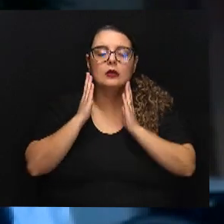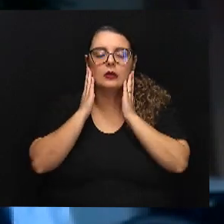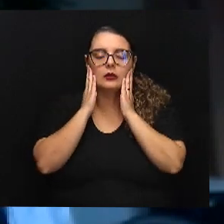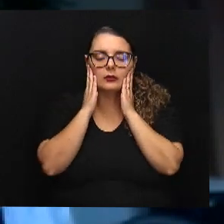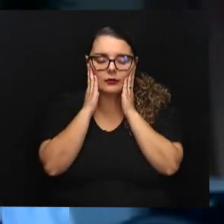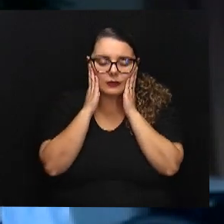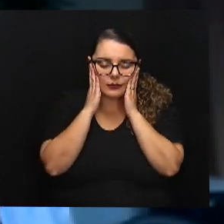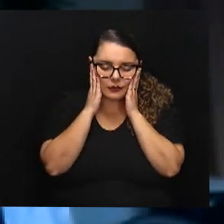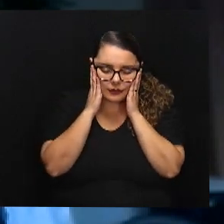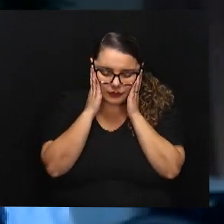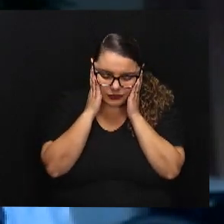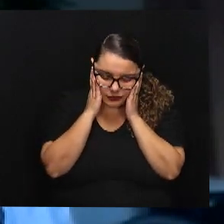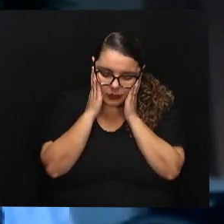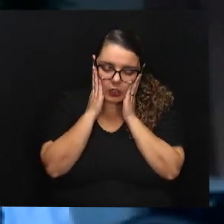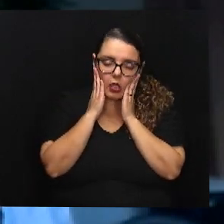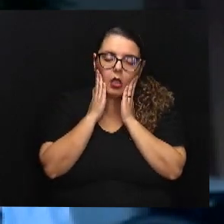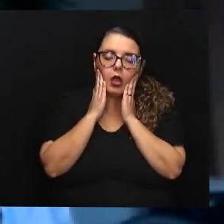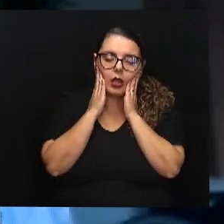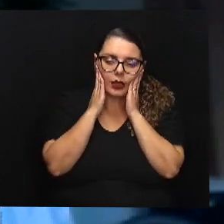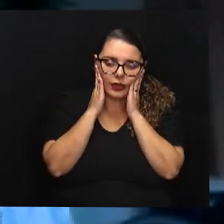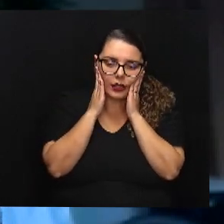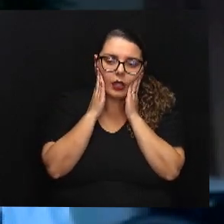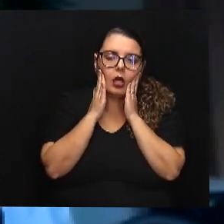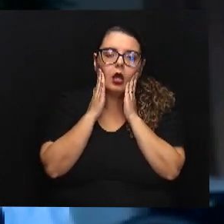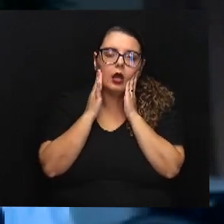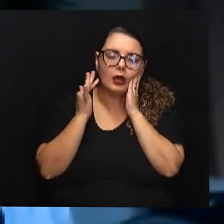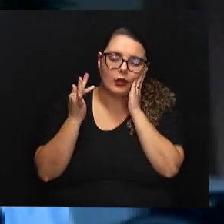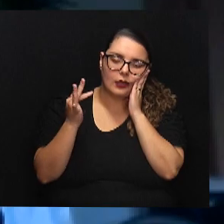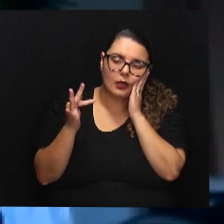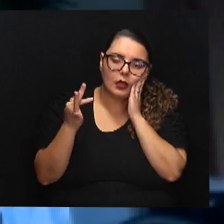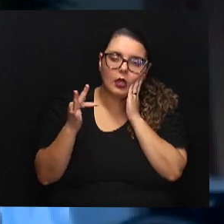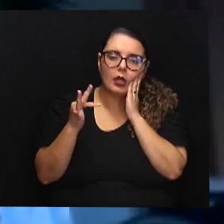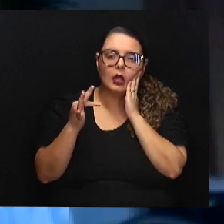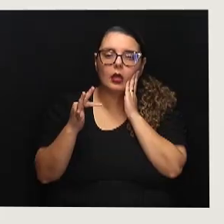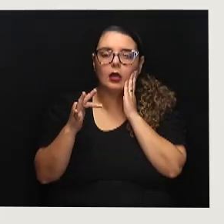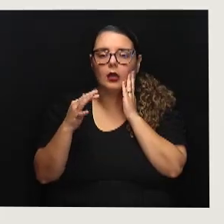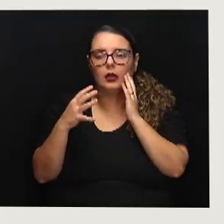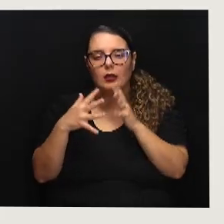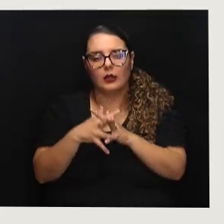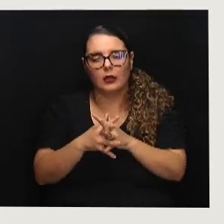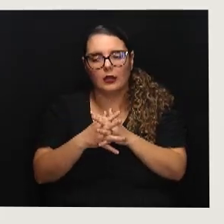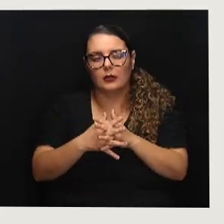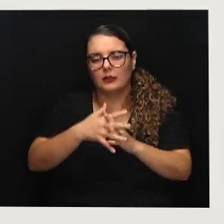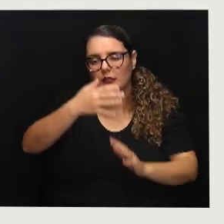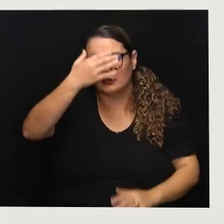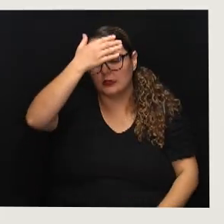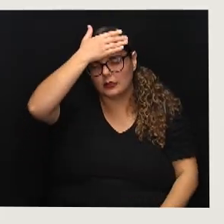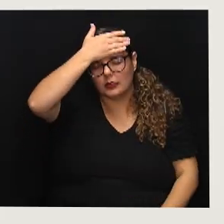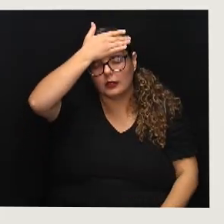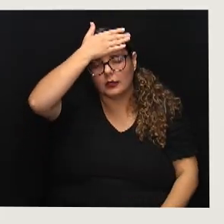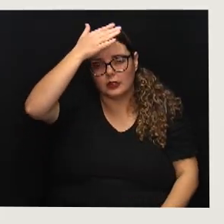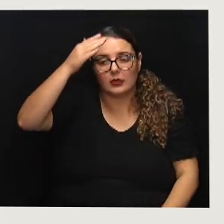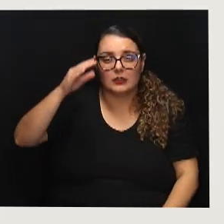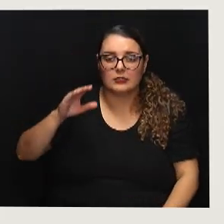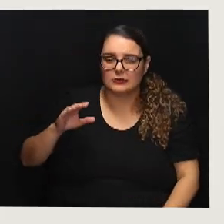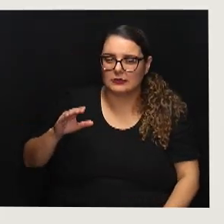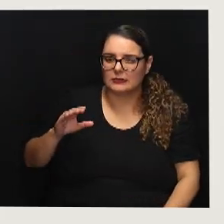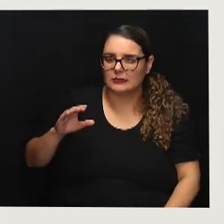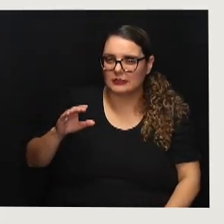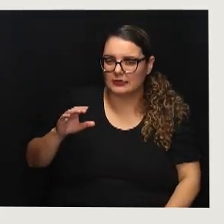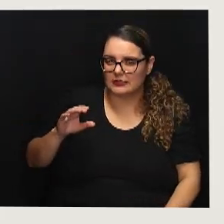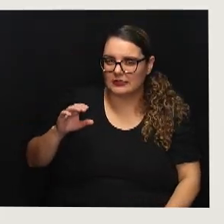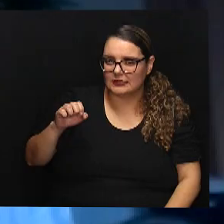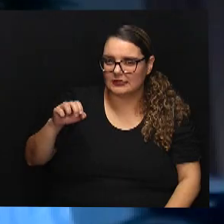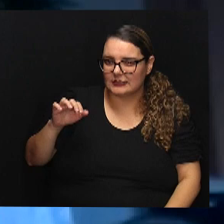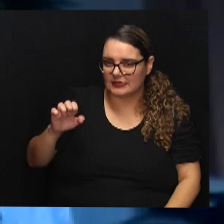muscular, muitos dos pacientes apresentam dores na face, né? Dores nos músculos, muito confundidos com dor